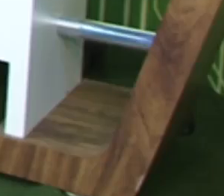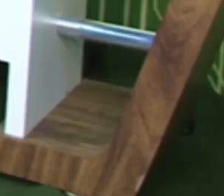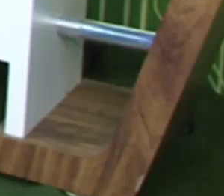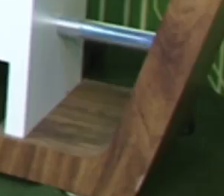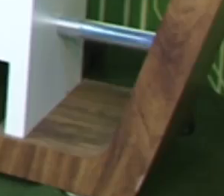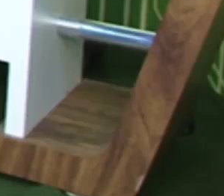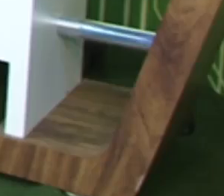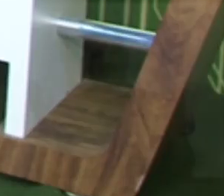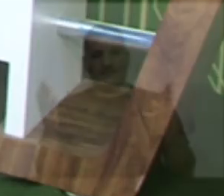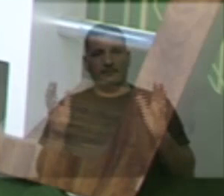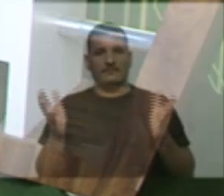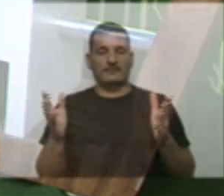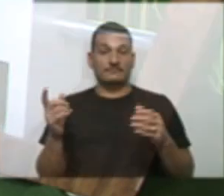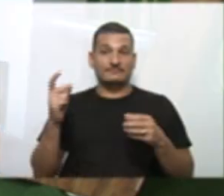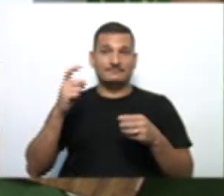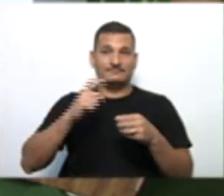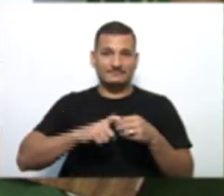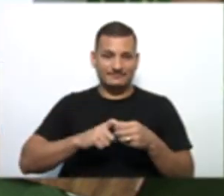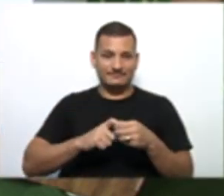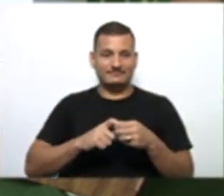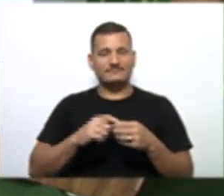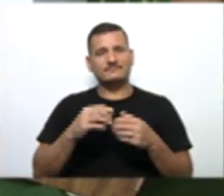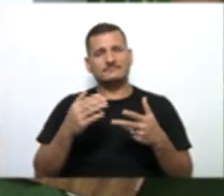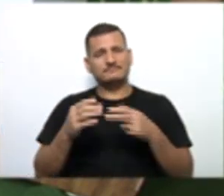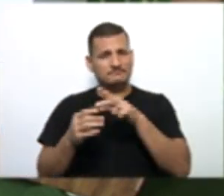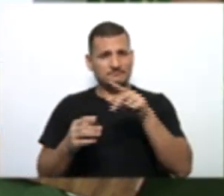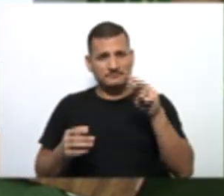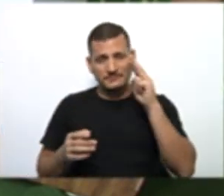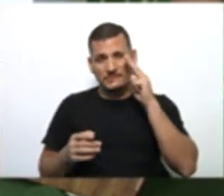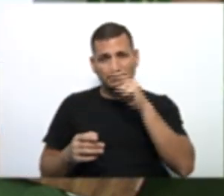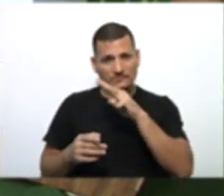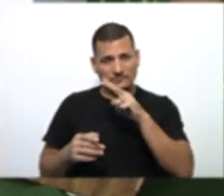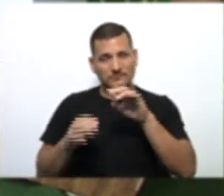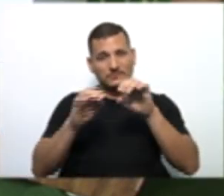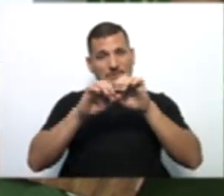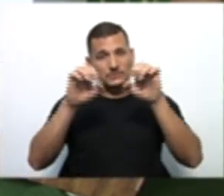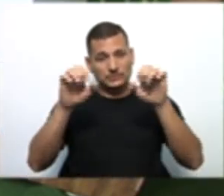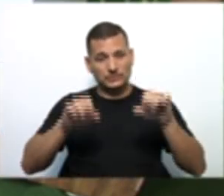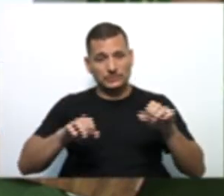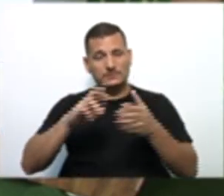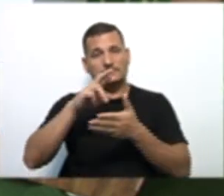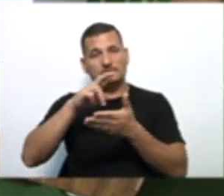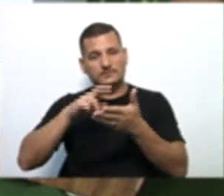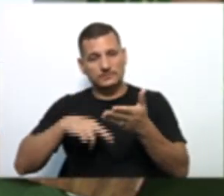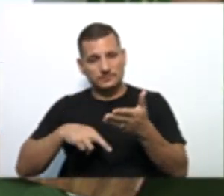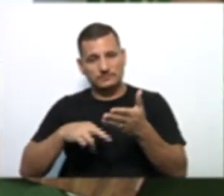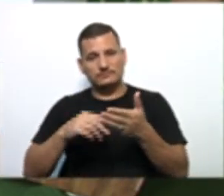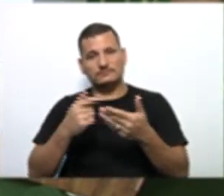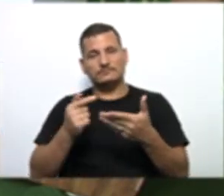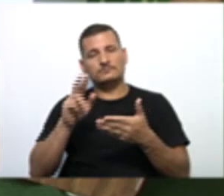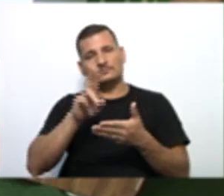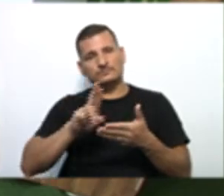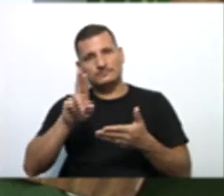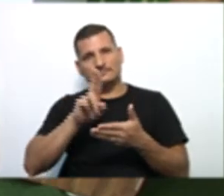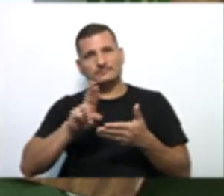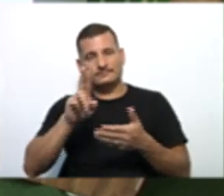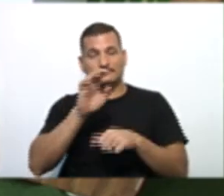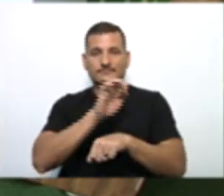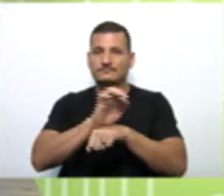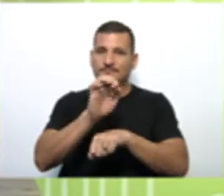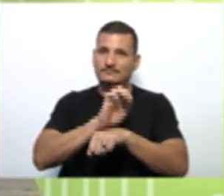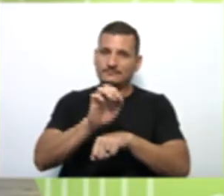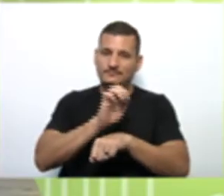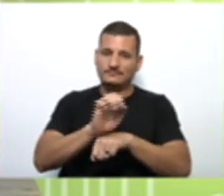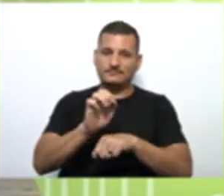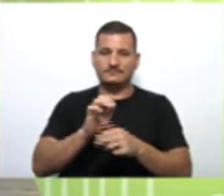Voltando então, vocês viram a estrutura básica de um relatório. O relatório vai ser utilizado no estágio.